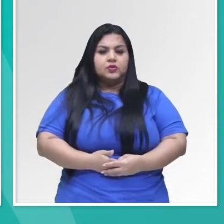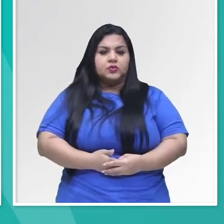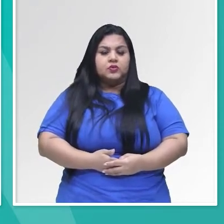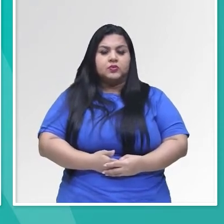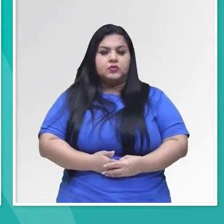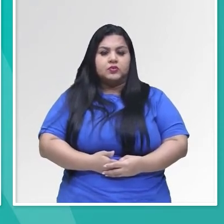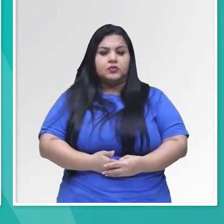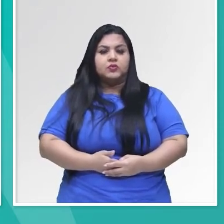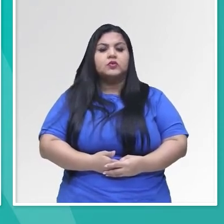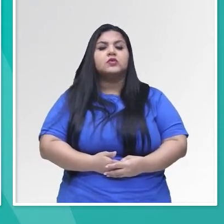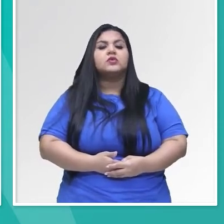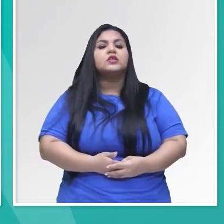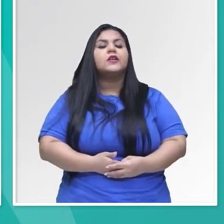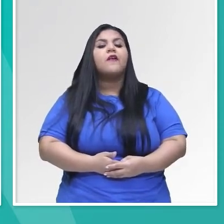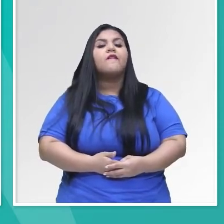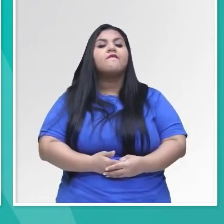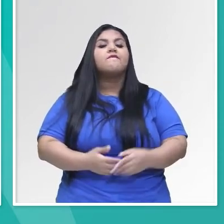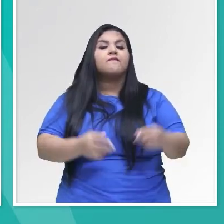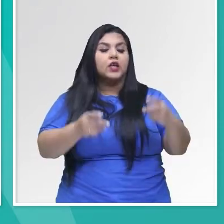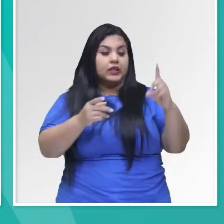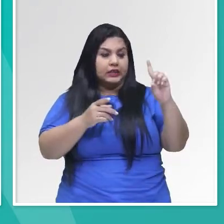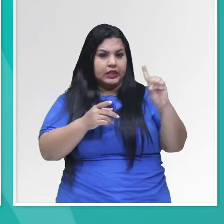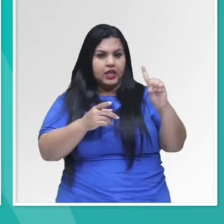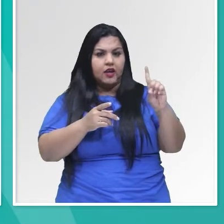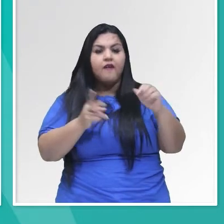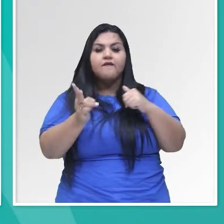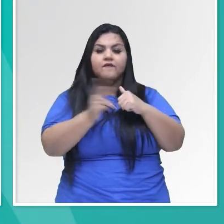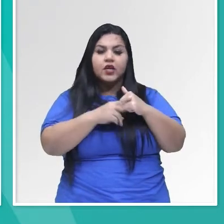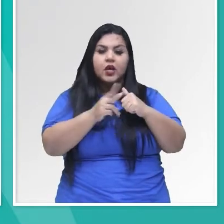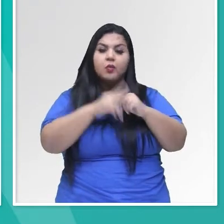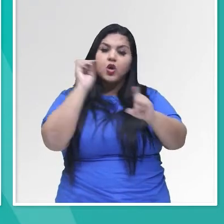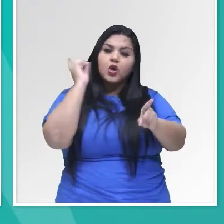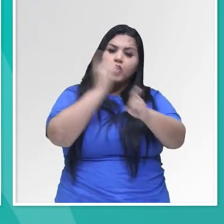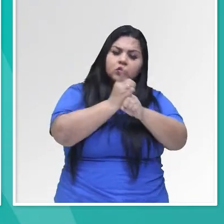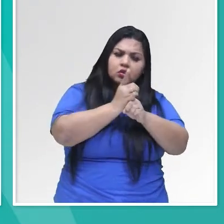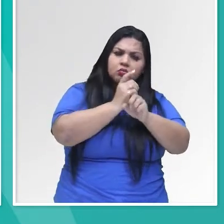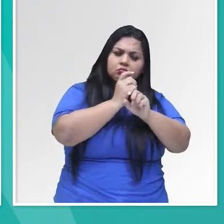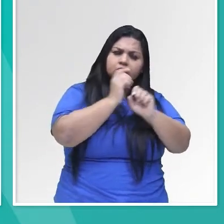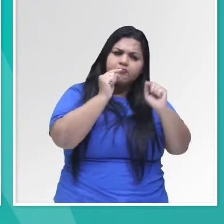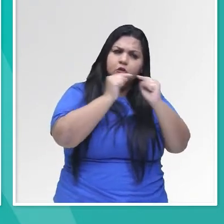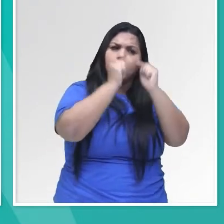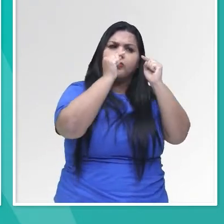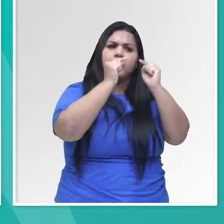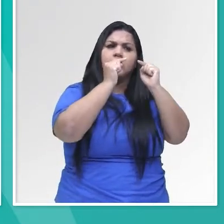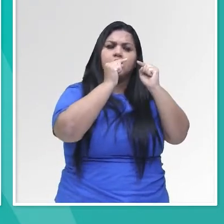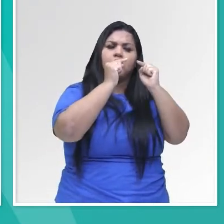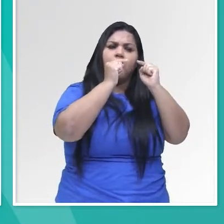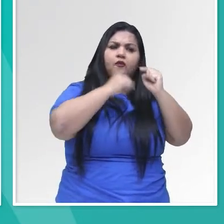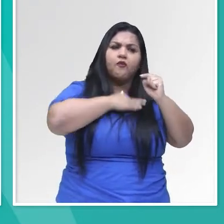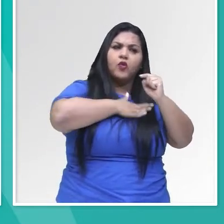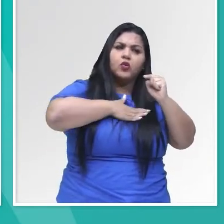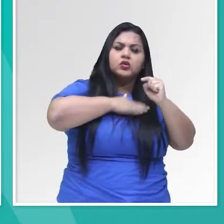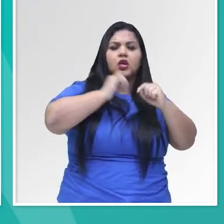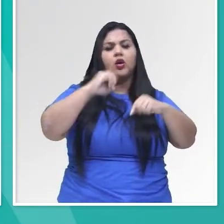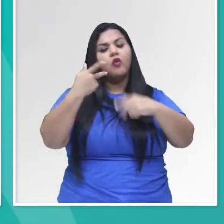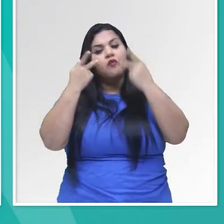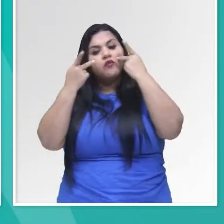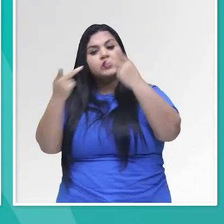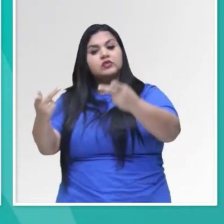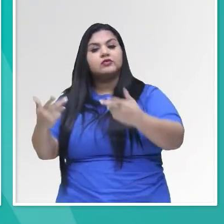Letra D, o verbo encontrar, ele está mais para visitar ou para gostar? O que você